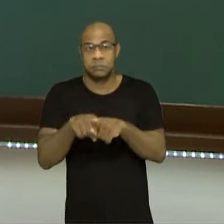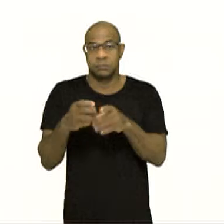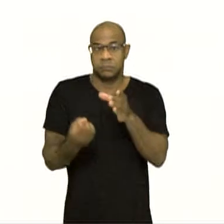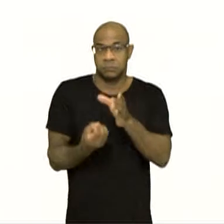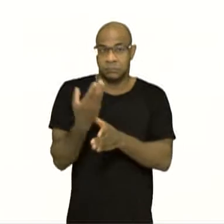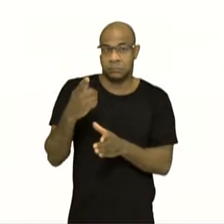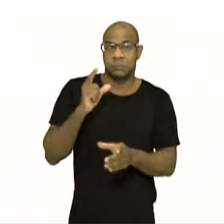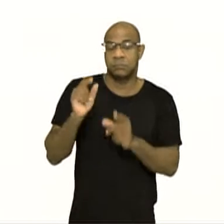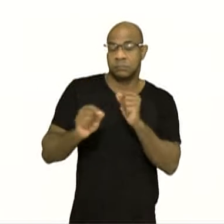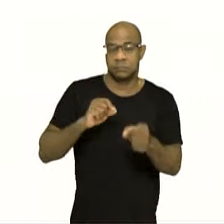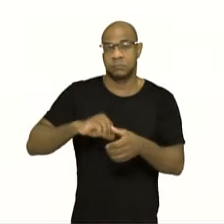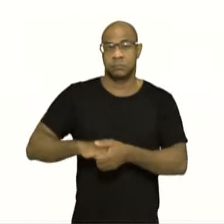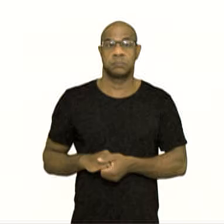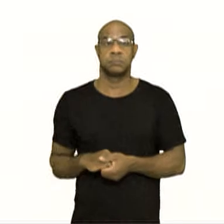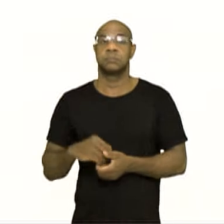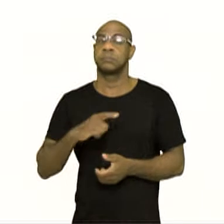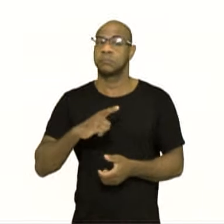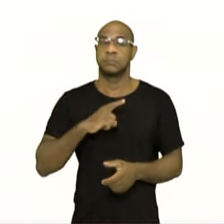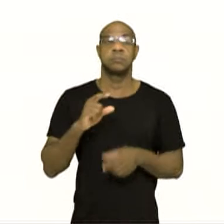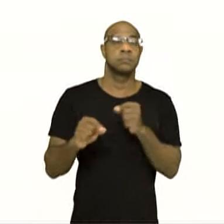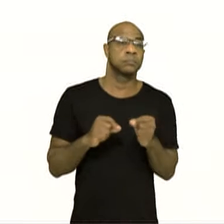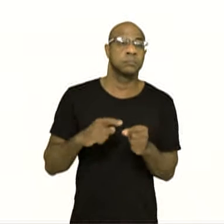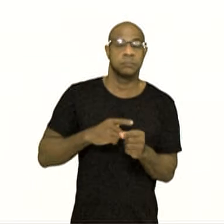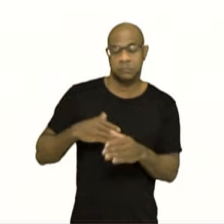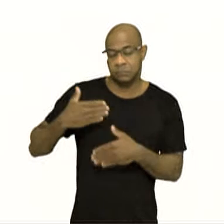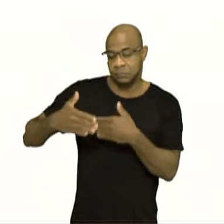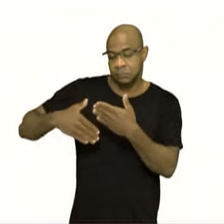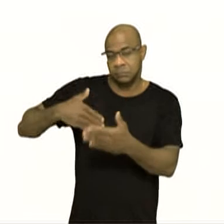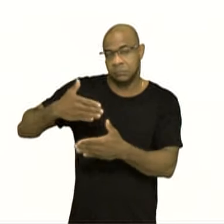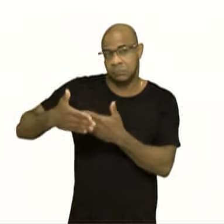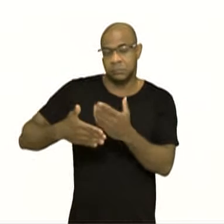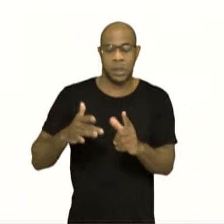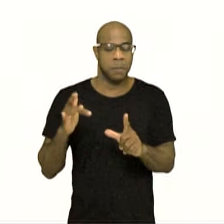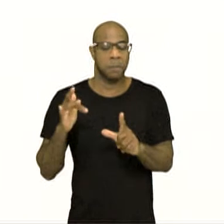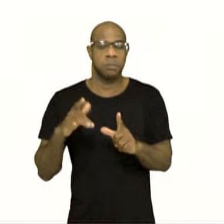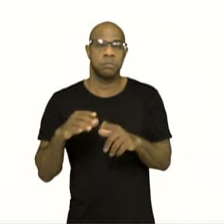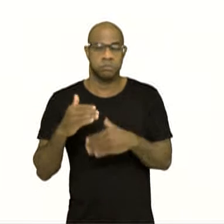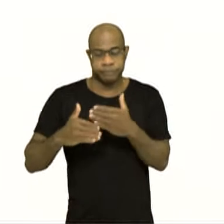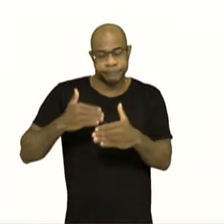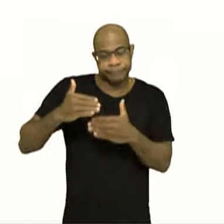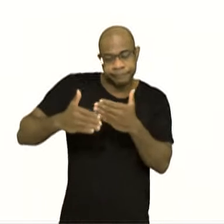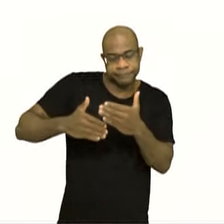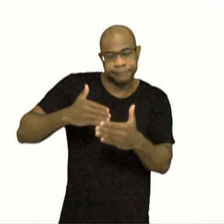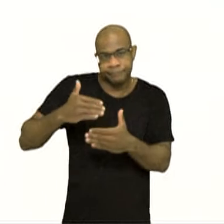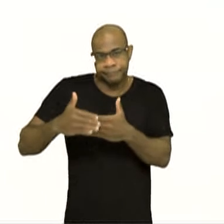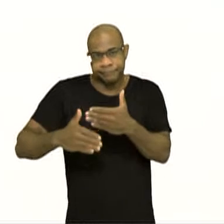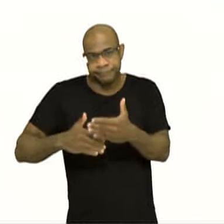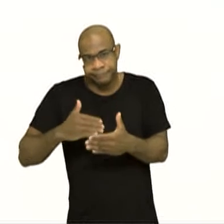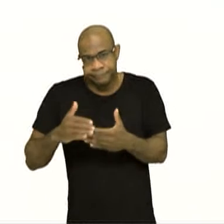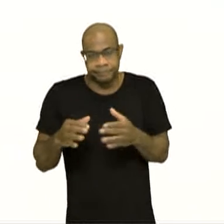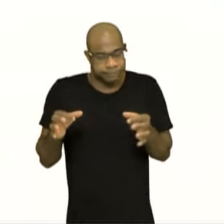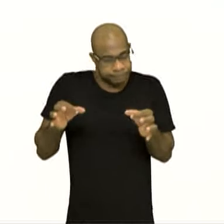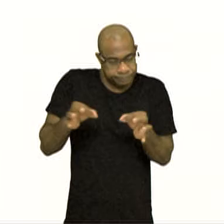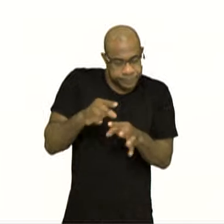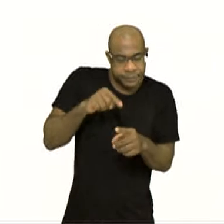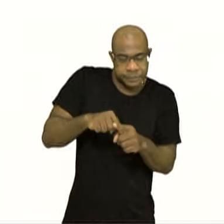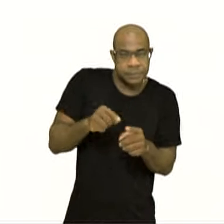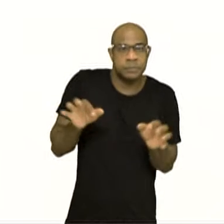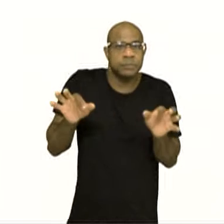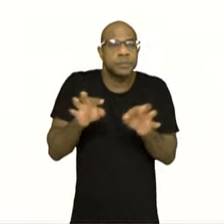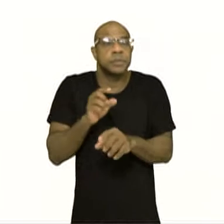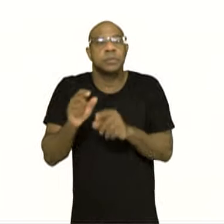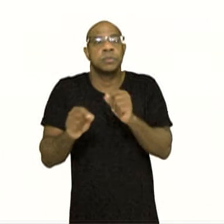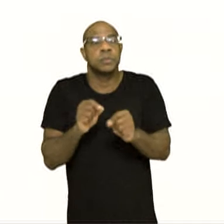externos. Então, eles vão passando por um amadurecimento gradativo, lento, que se conclui ali